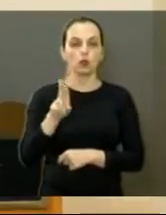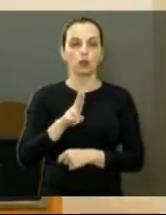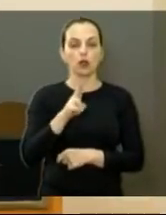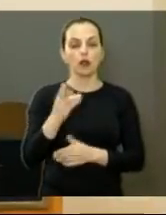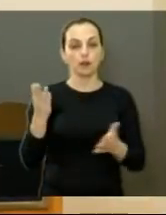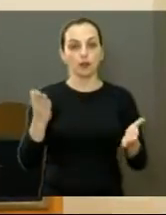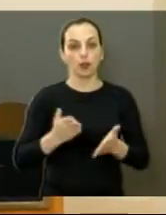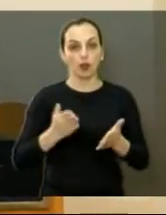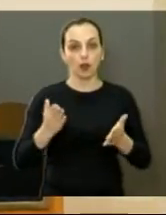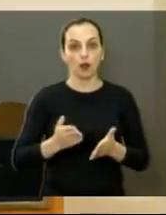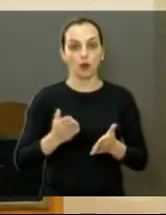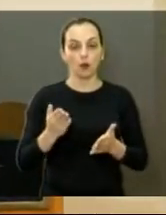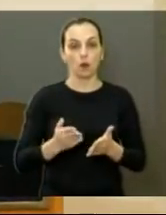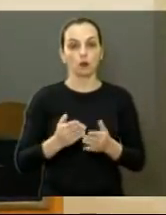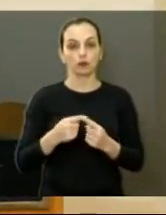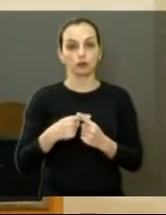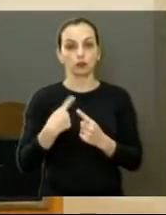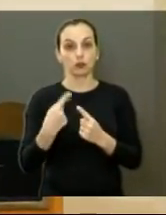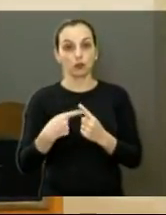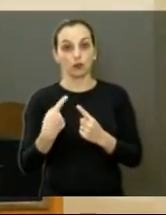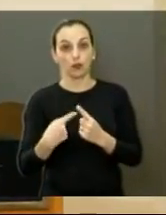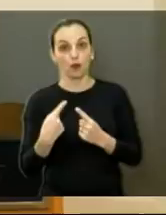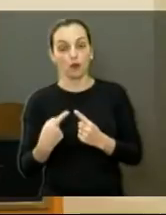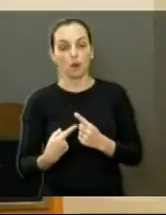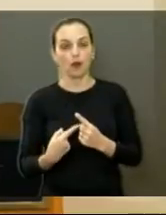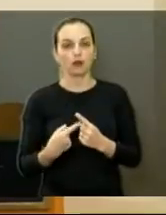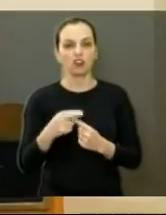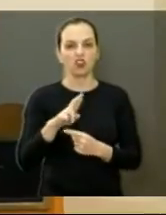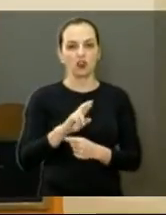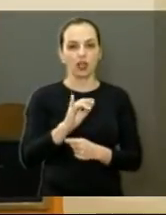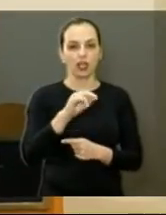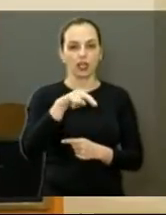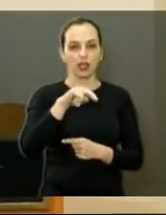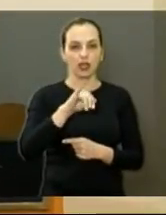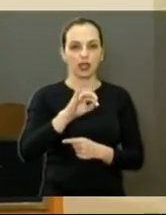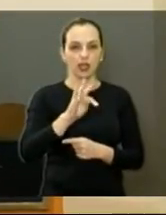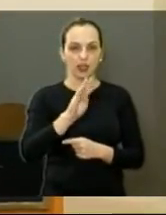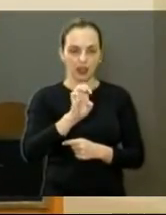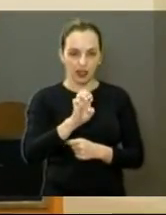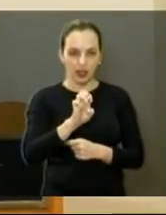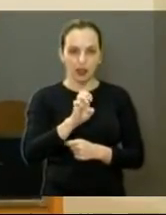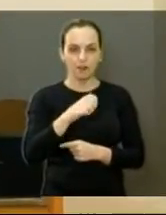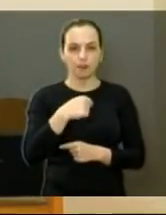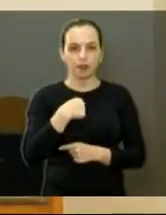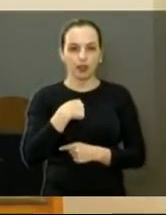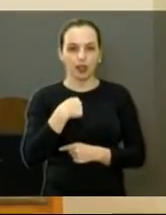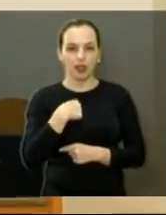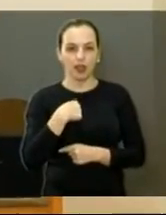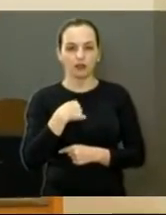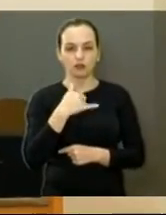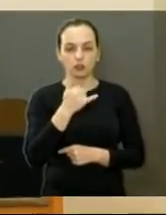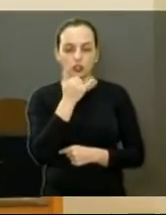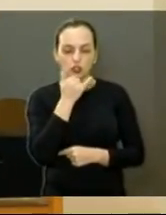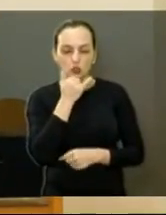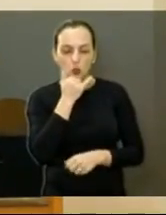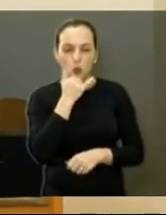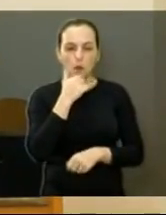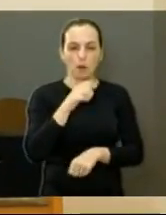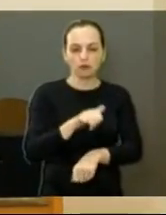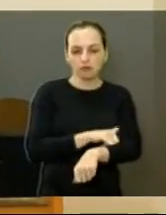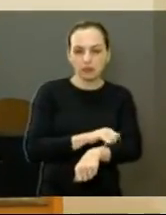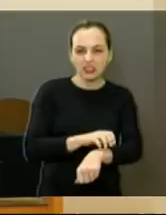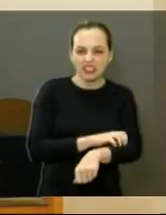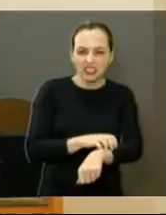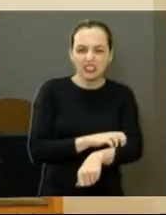hoje aqui desafiar os sintomas da rinite alérgica, então, desde já, eu me desculpo aí por uma tosse,